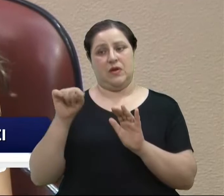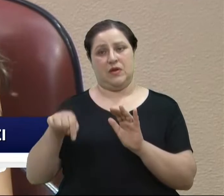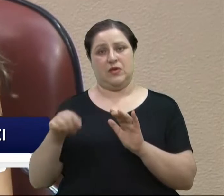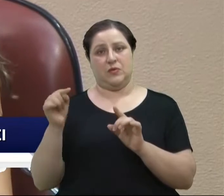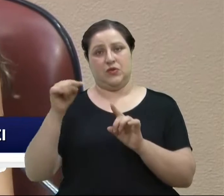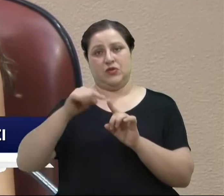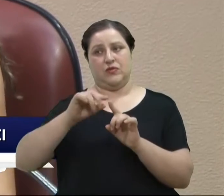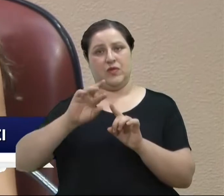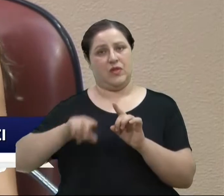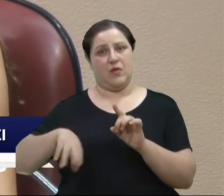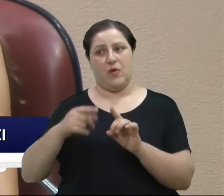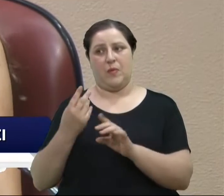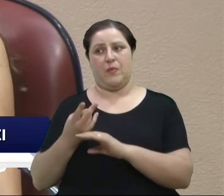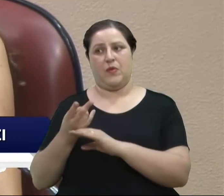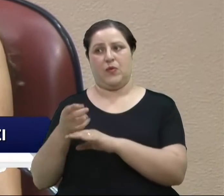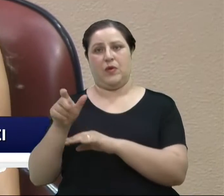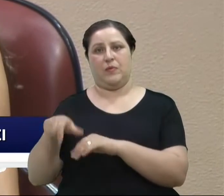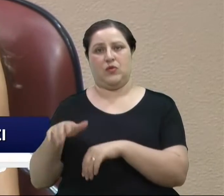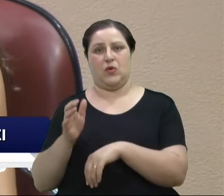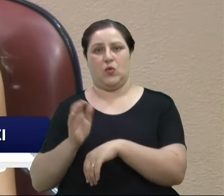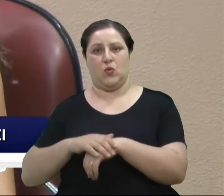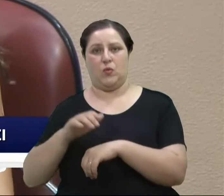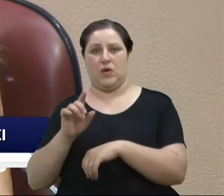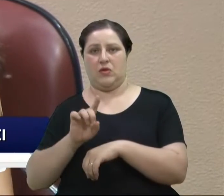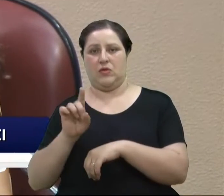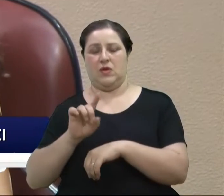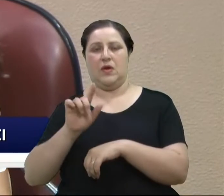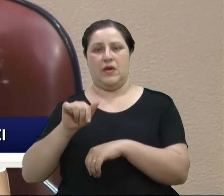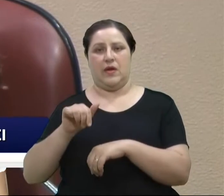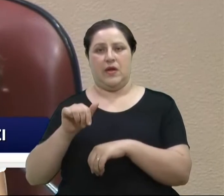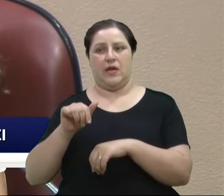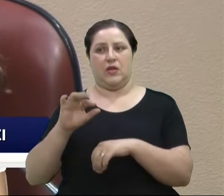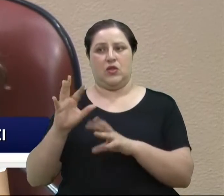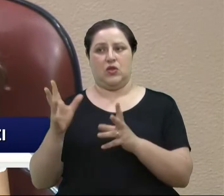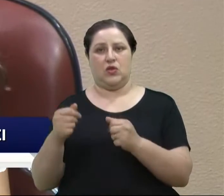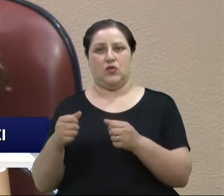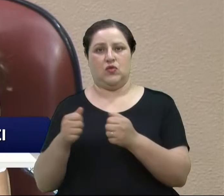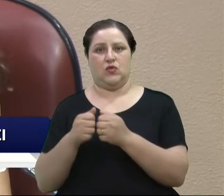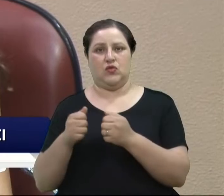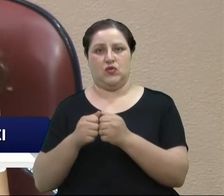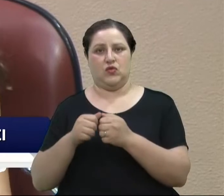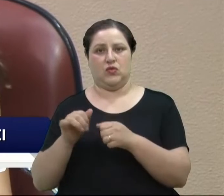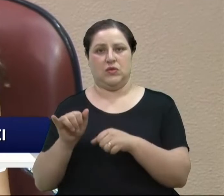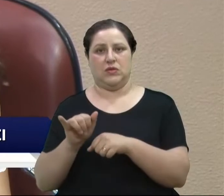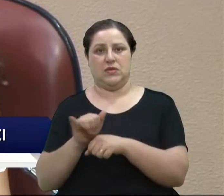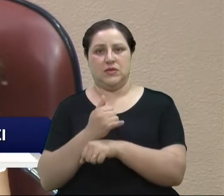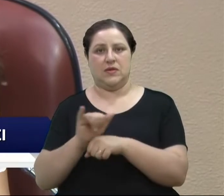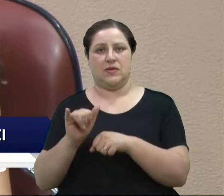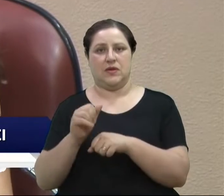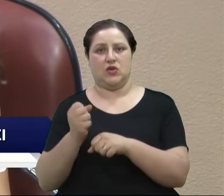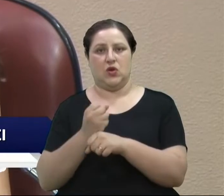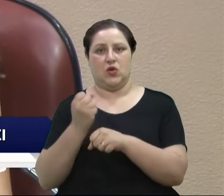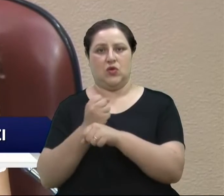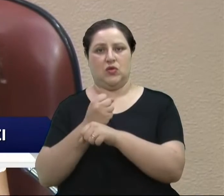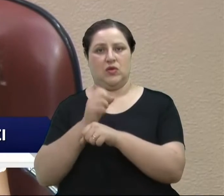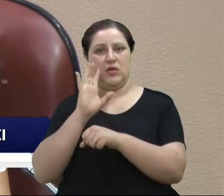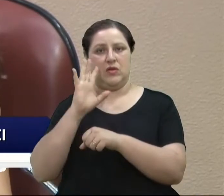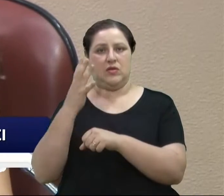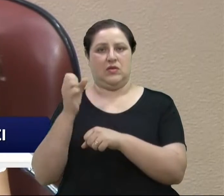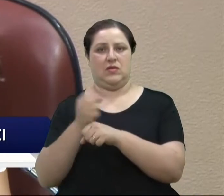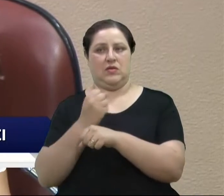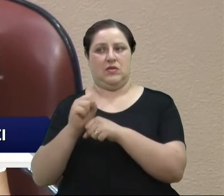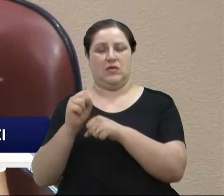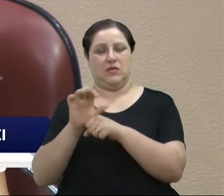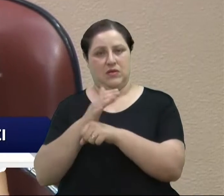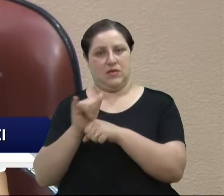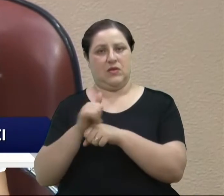encontrar culpados, e sim tentar juntos construir alternativas, e fico muito feliz de ver esse retorno muito positivo por